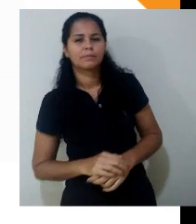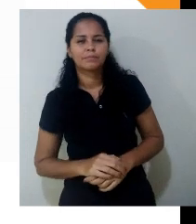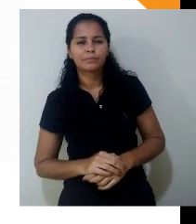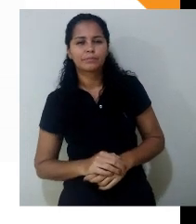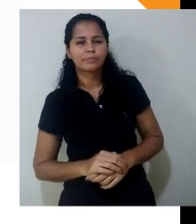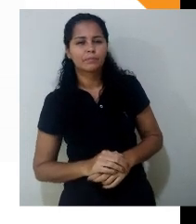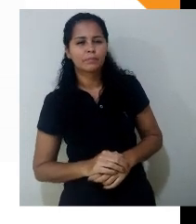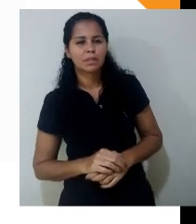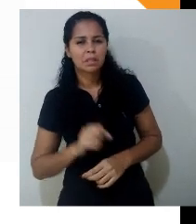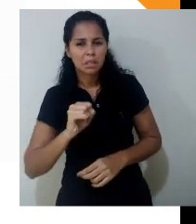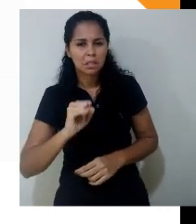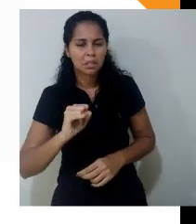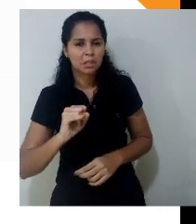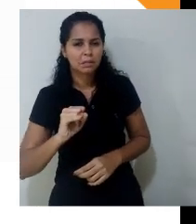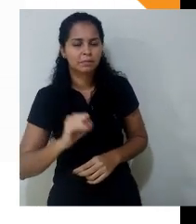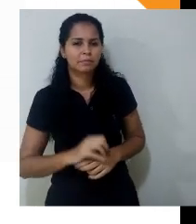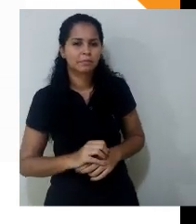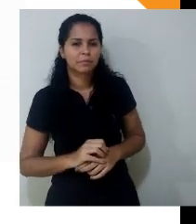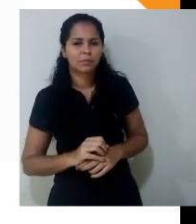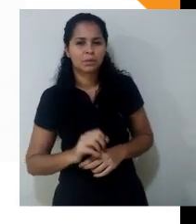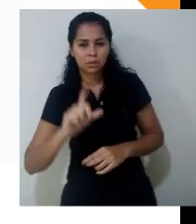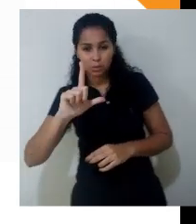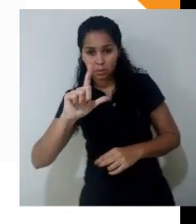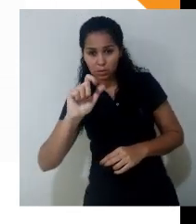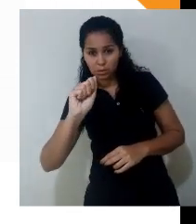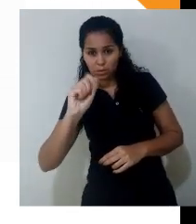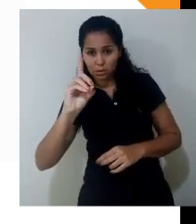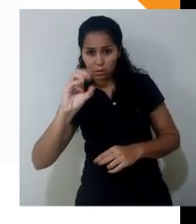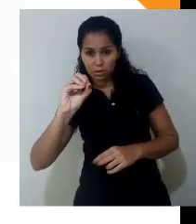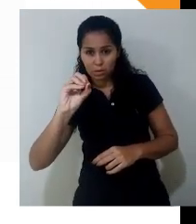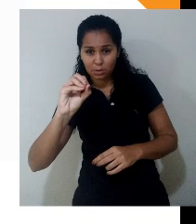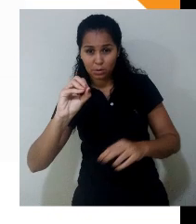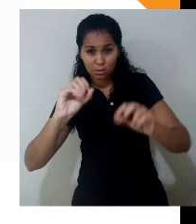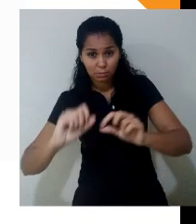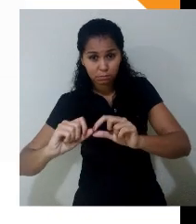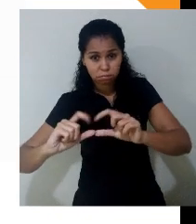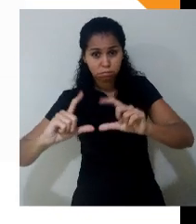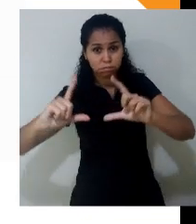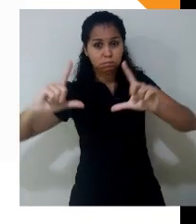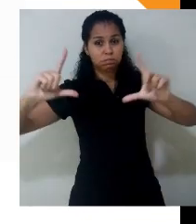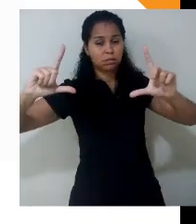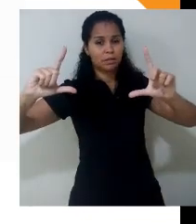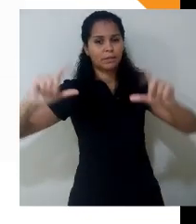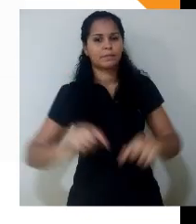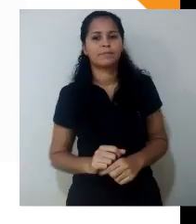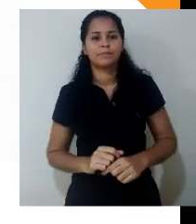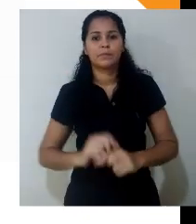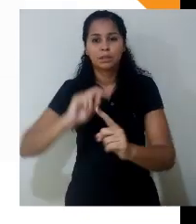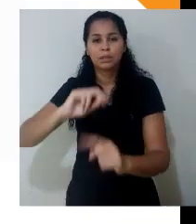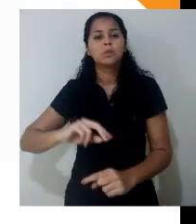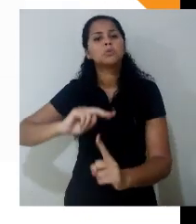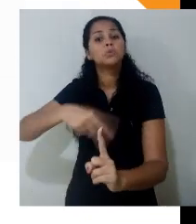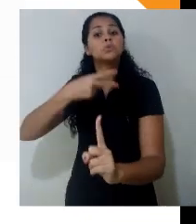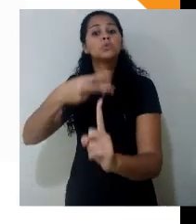eu aumento o lado, né, da figura aqui 2 vezes, eu dobro